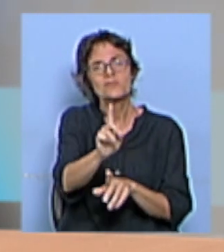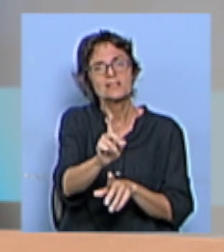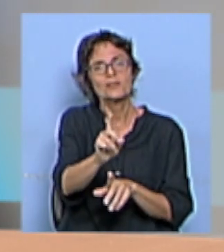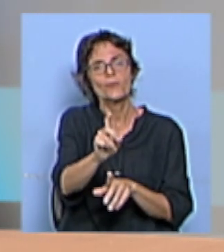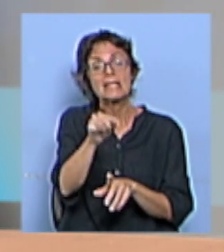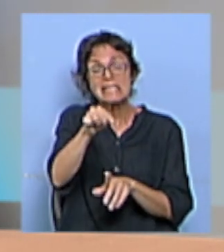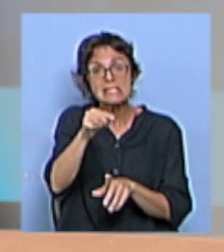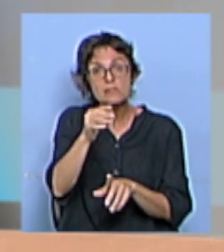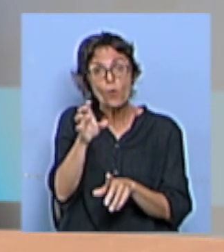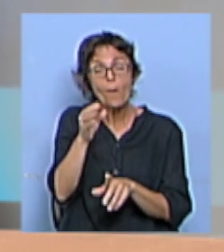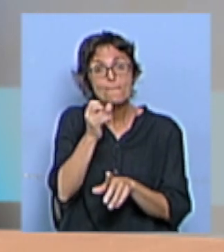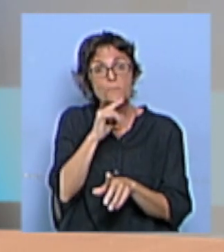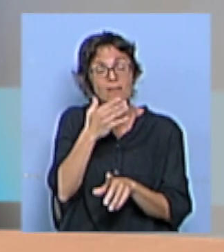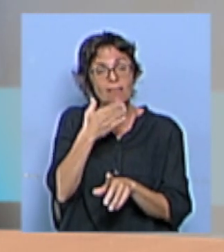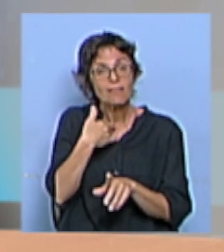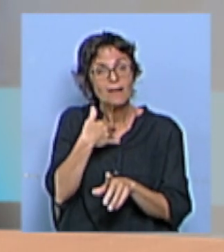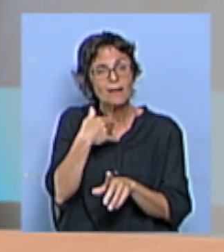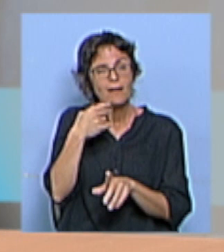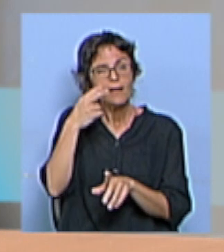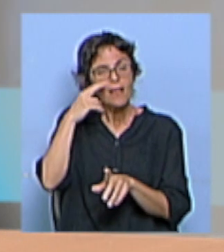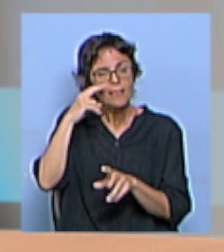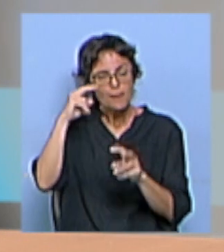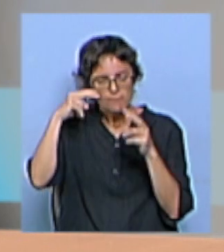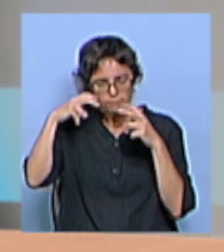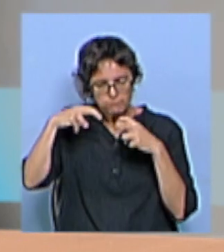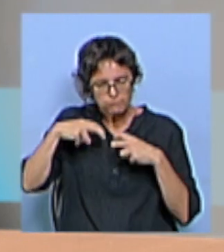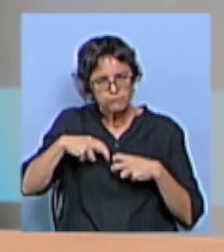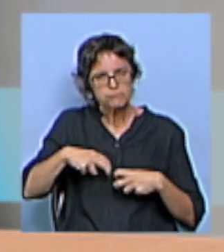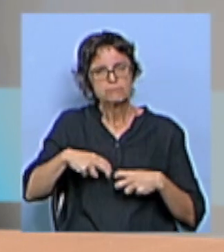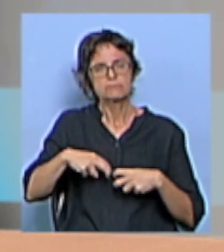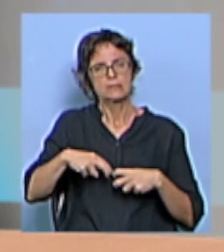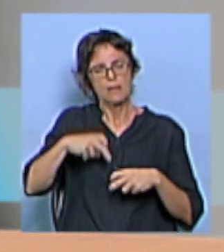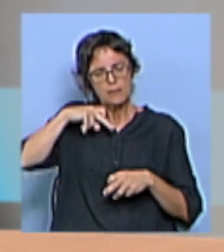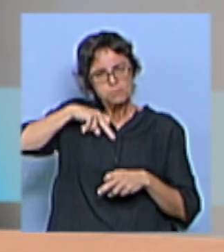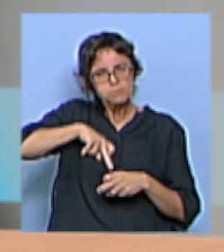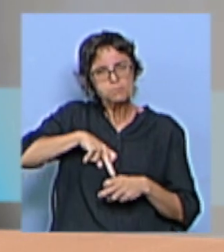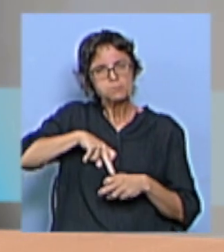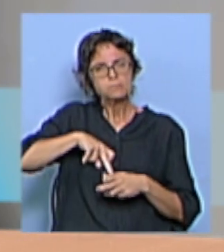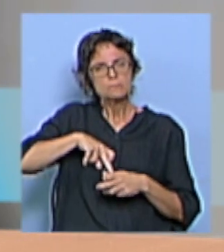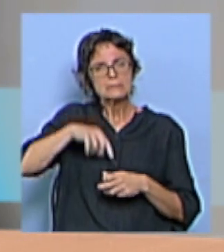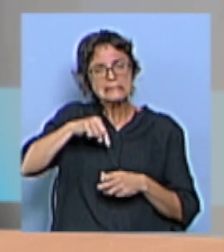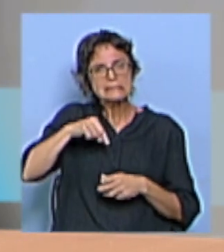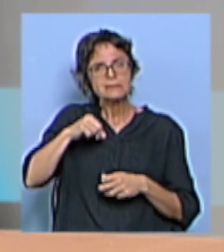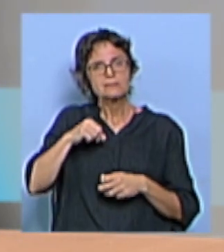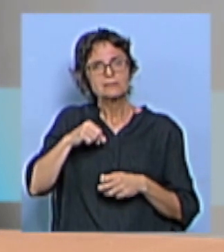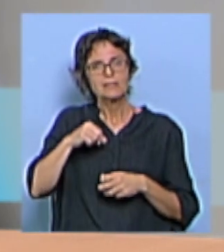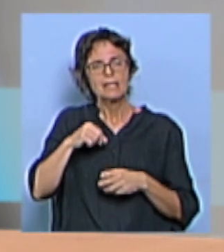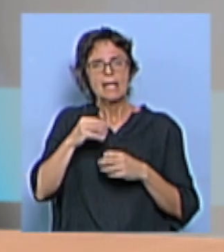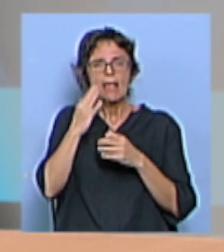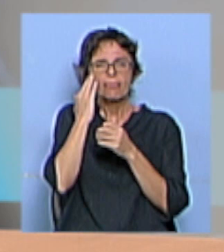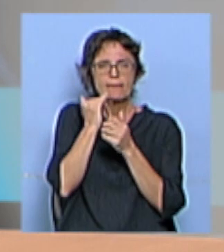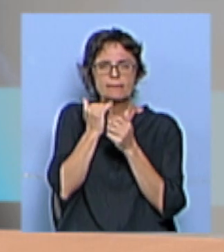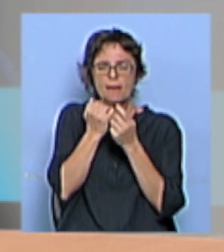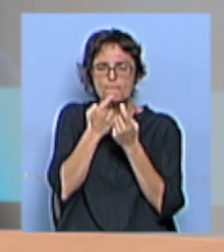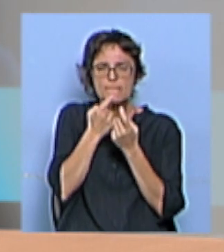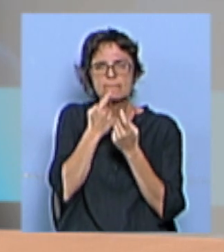convite, tentar esboçar respostas ou pelo menos iniciar a formação de algumas atitudes que